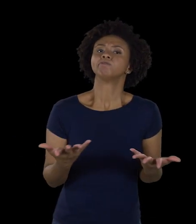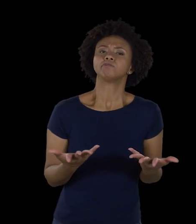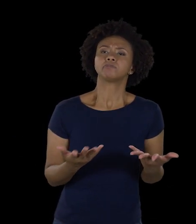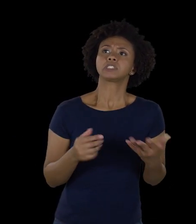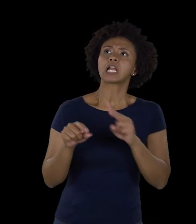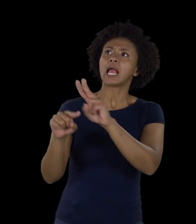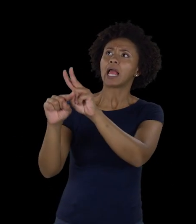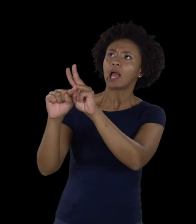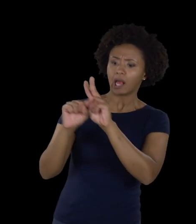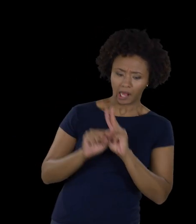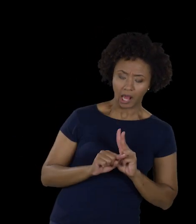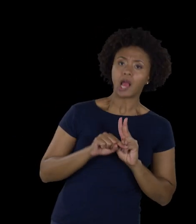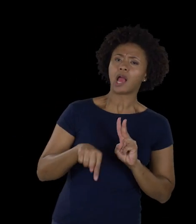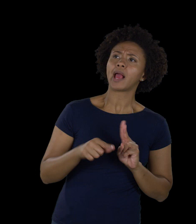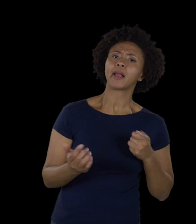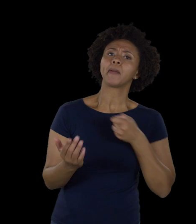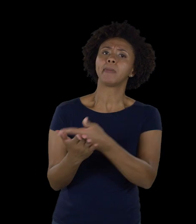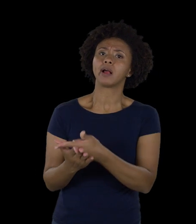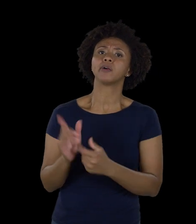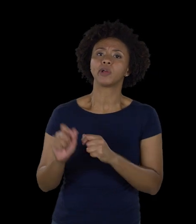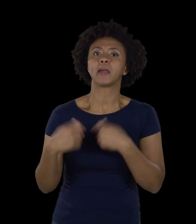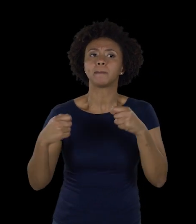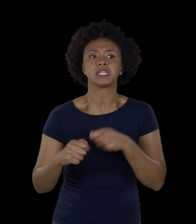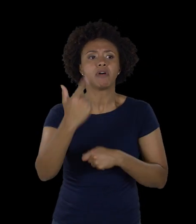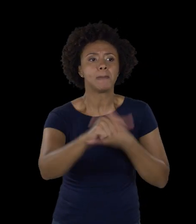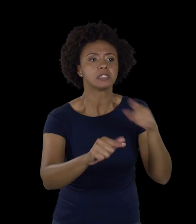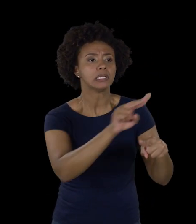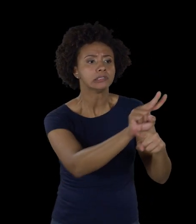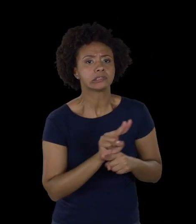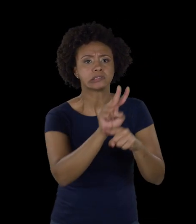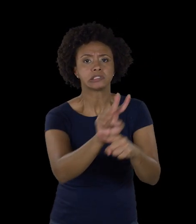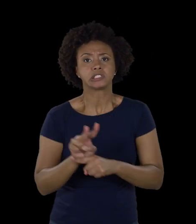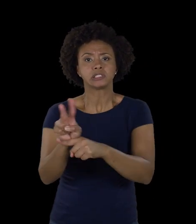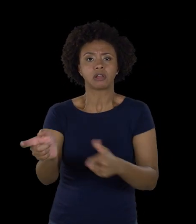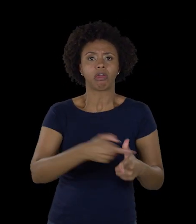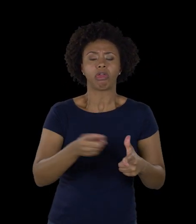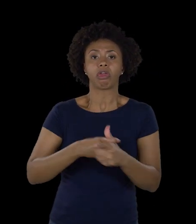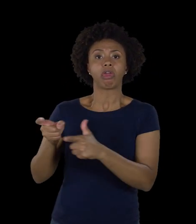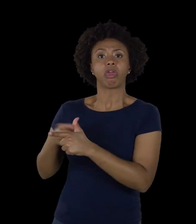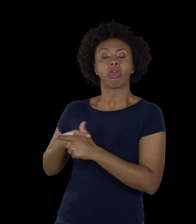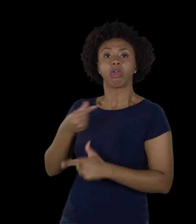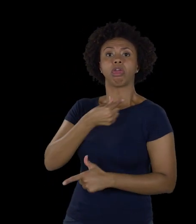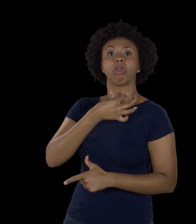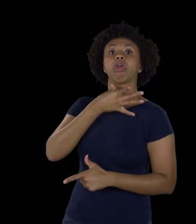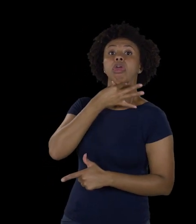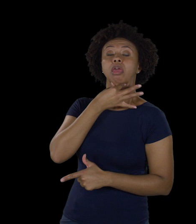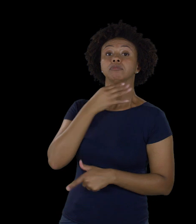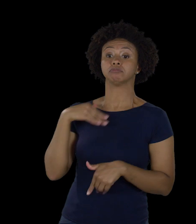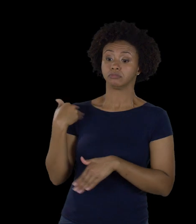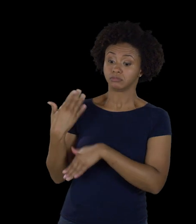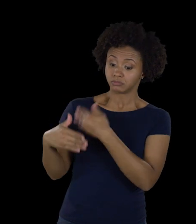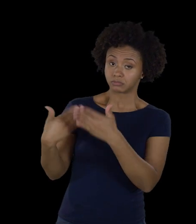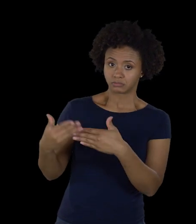pagar essa conta, era necessário fazer empréstimos e as dívidas aumentavam. Tanto que, em meados do